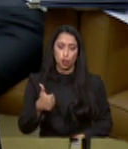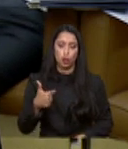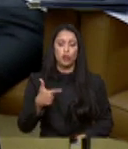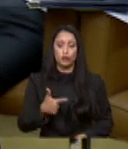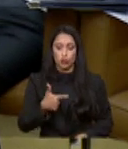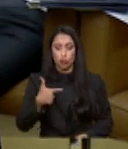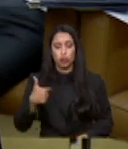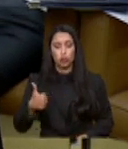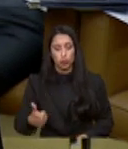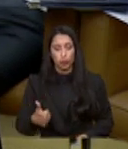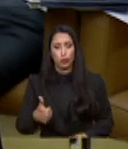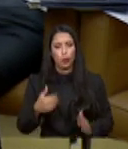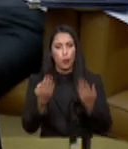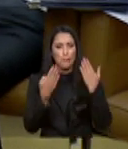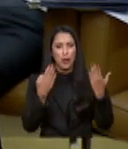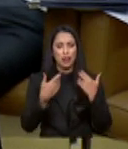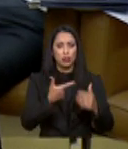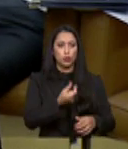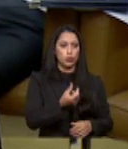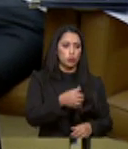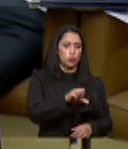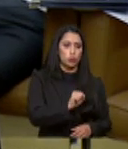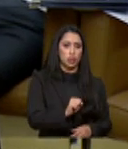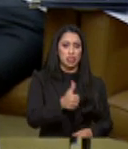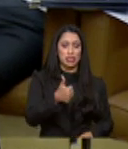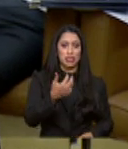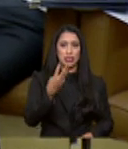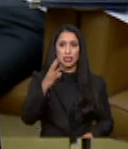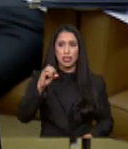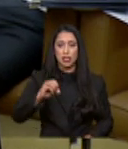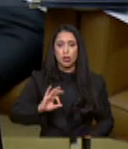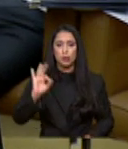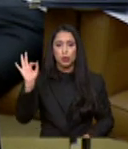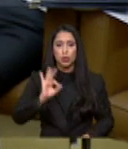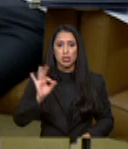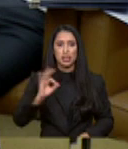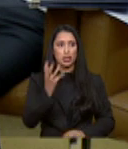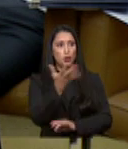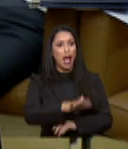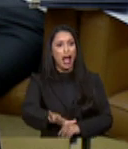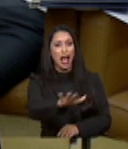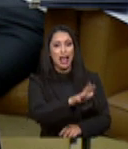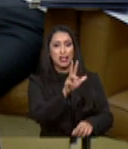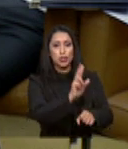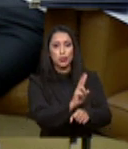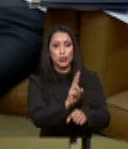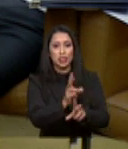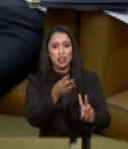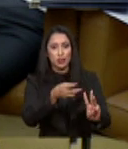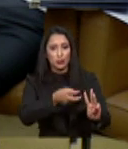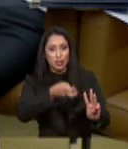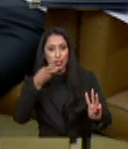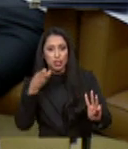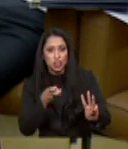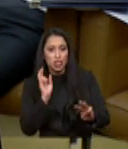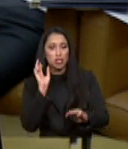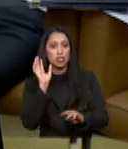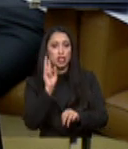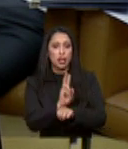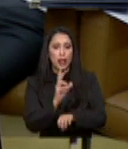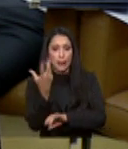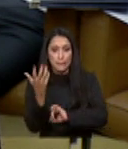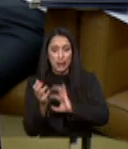ainda mais grave, no patamar de 130% em áreas de conservação ambiental, áreas de proteção indígena. Portanto,